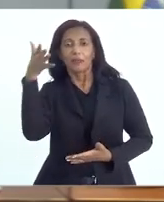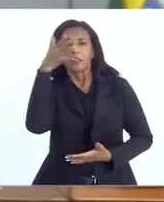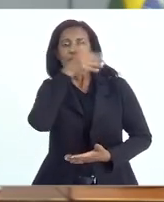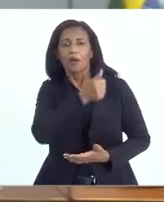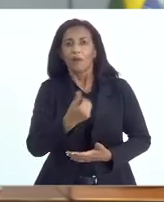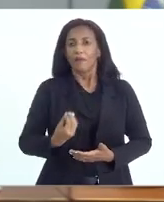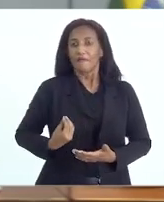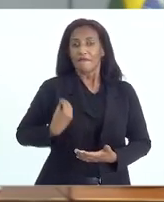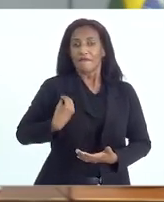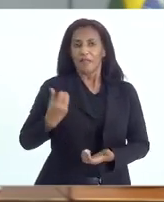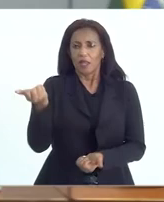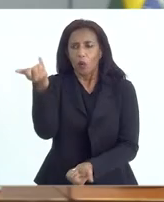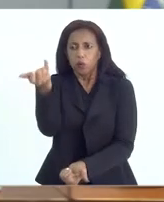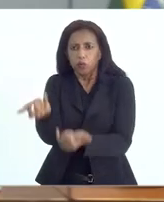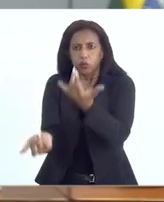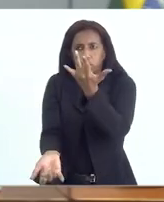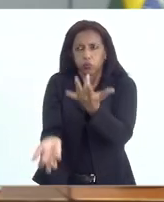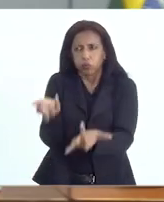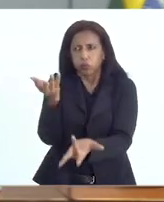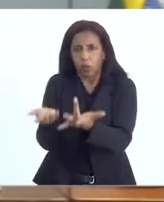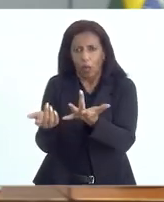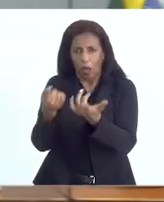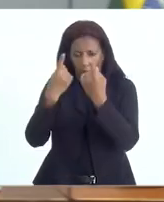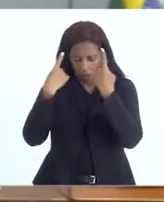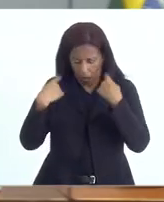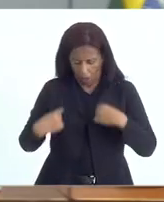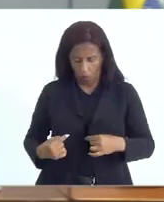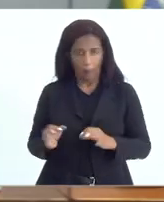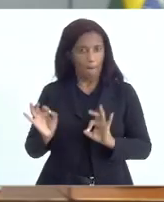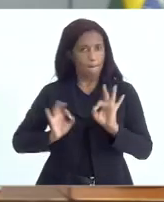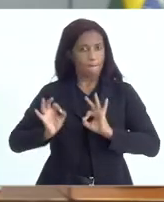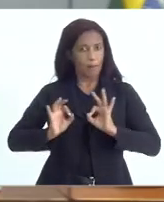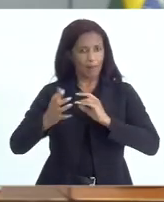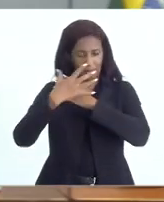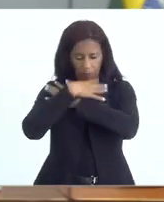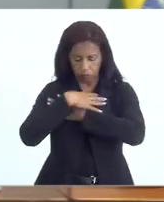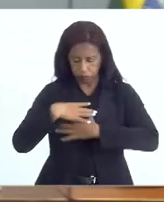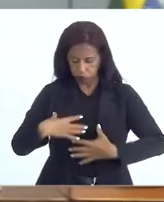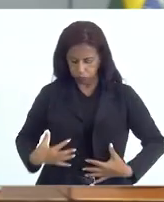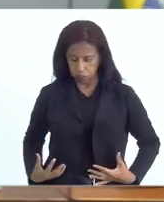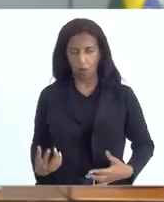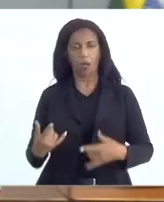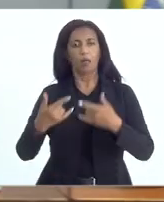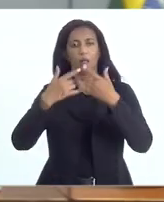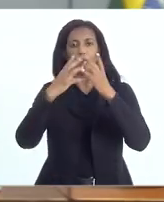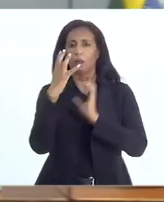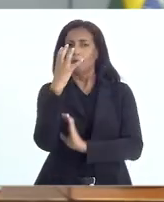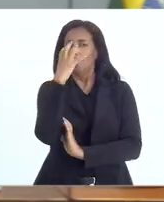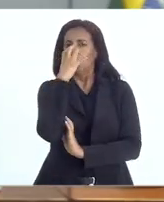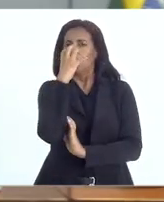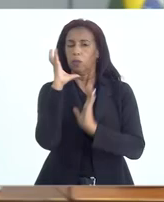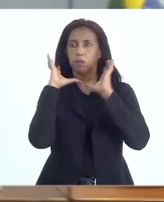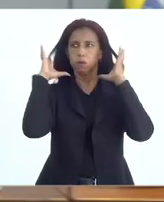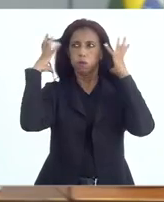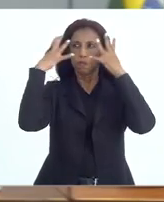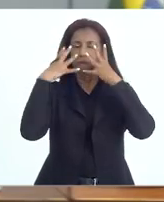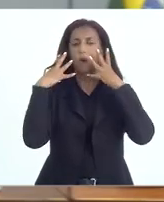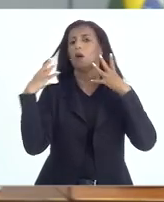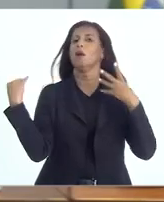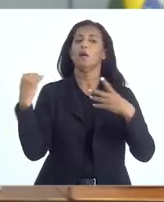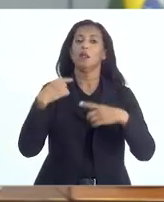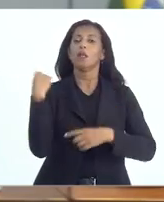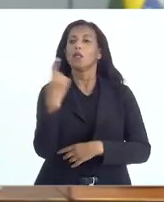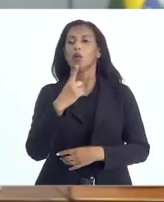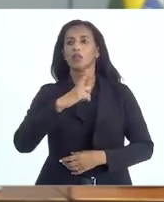um incêndio com uma roupa preparada com o equipamento de proteção respiratória que nós